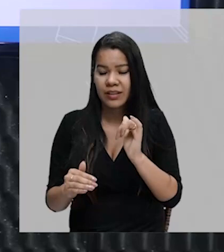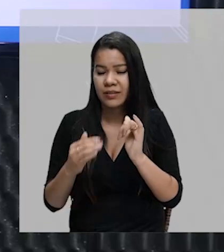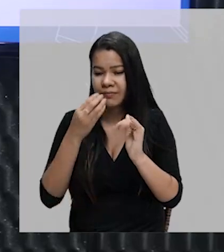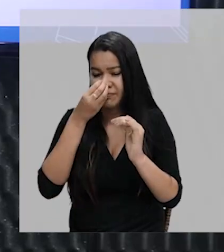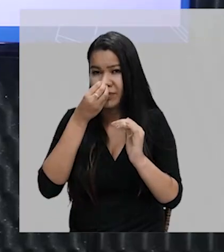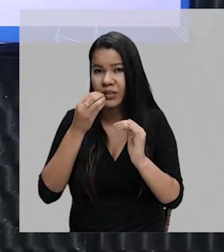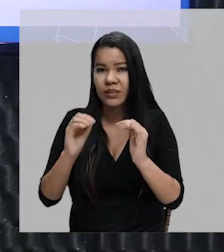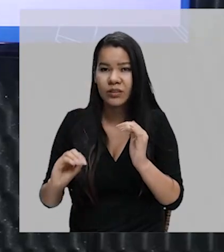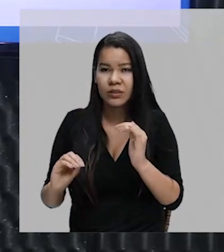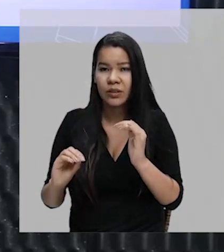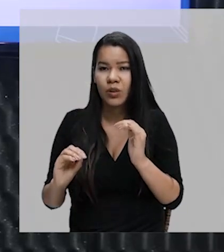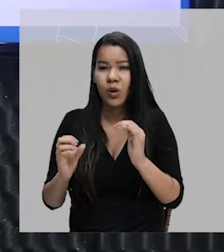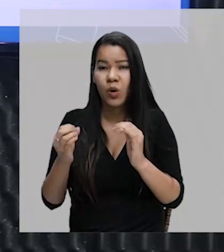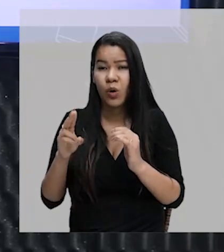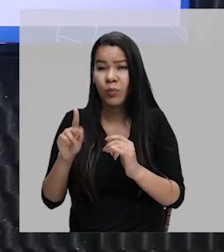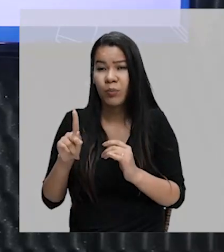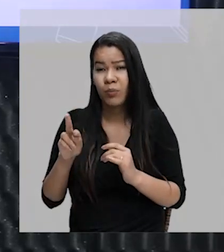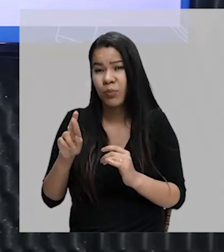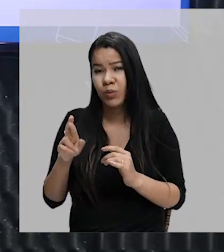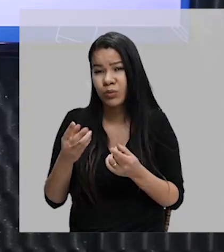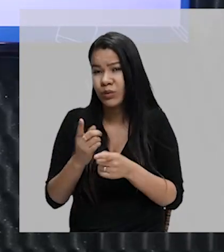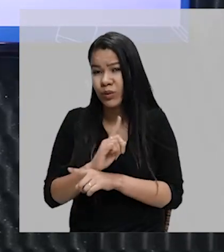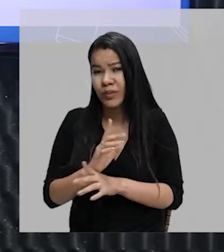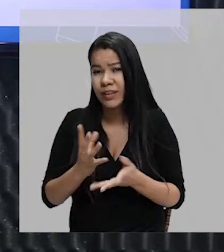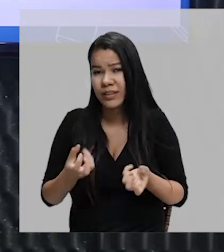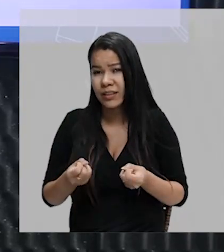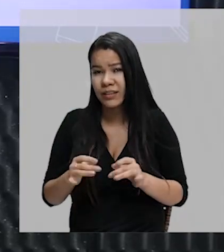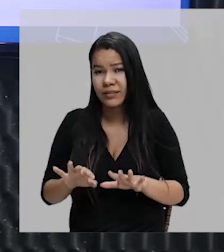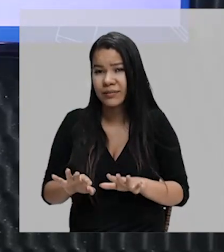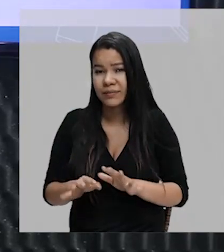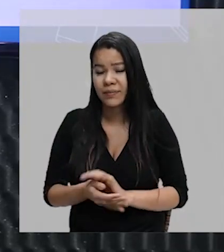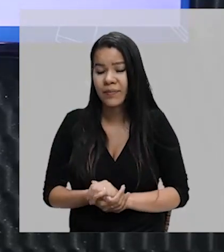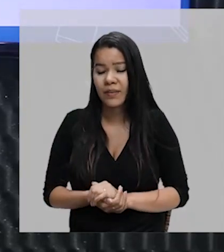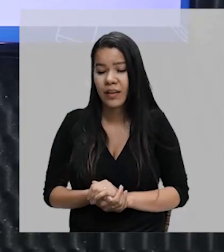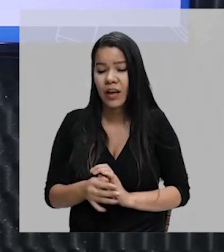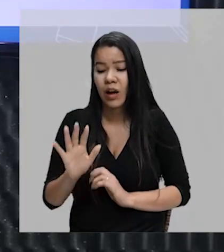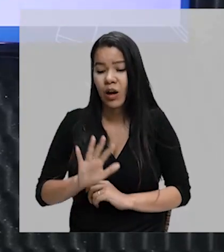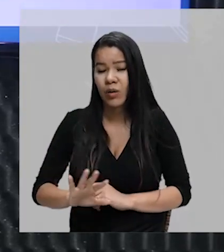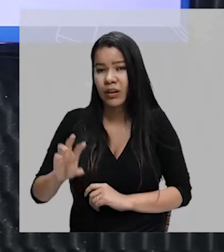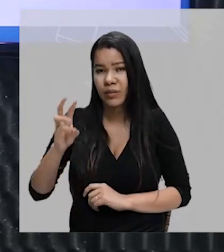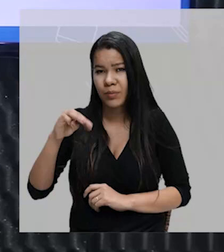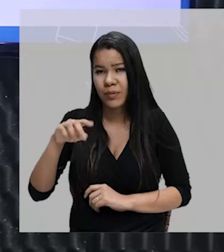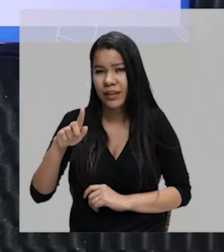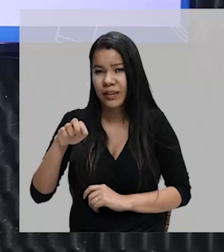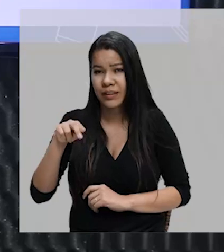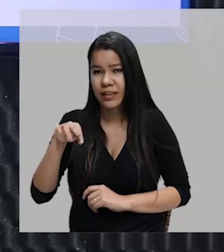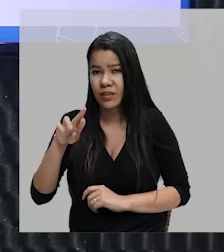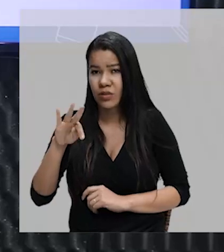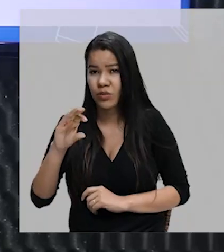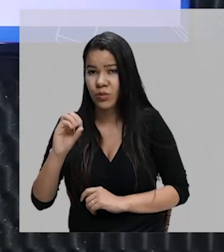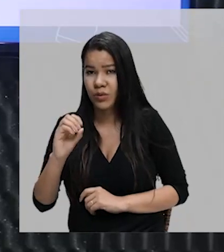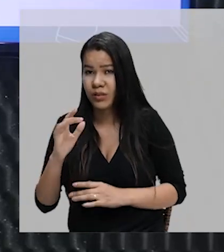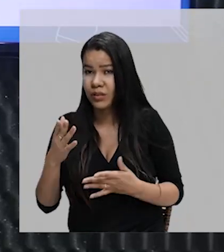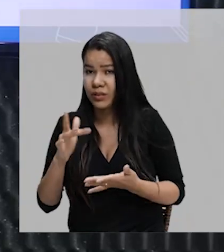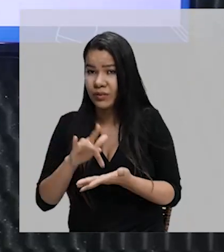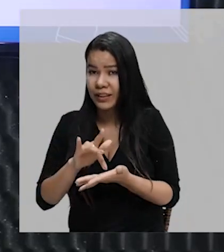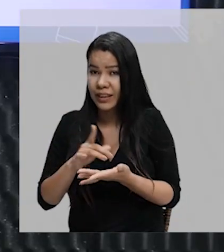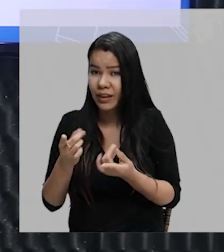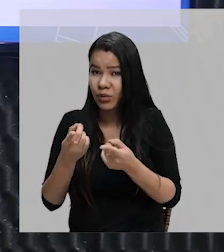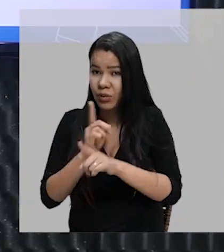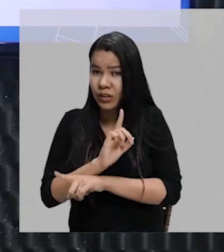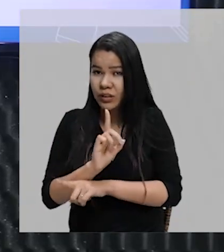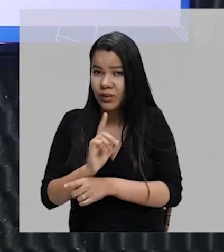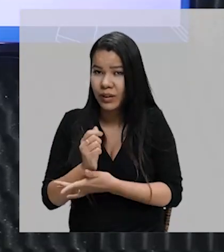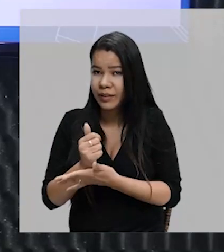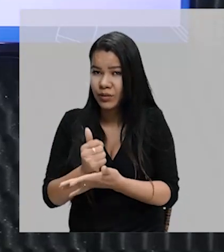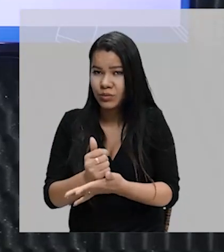opor, tá certo? A esse campo magnético, tá certo? Então vai ser o contrário, não é favorável. É por isso que a